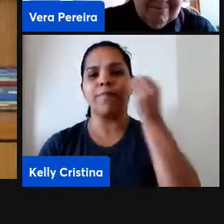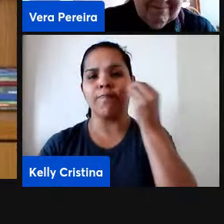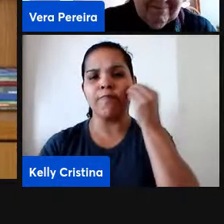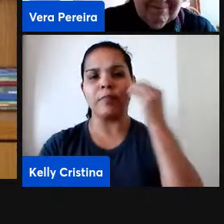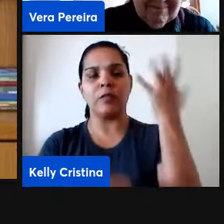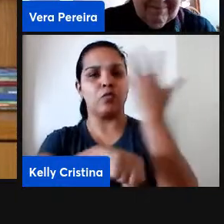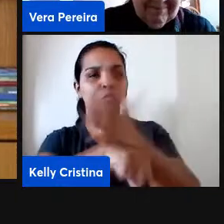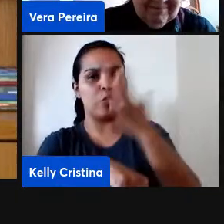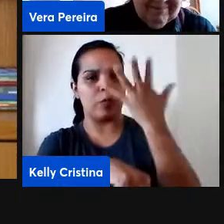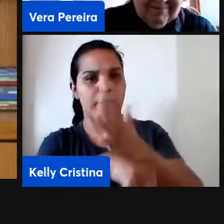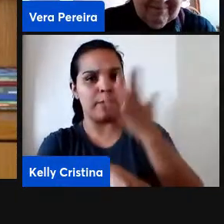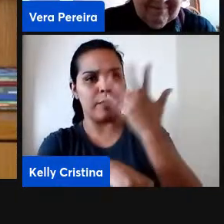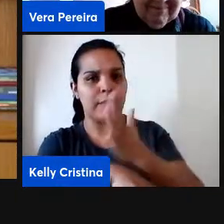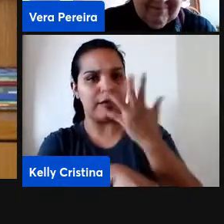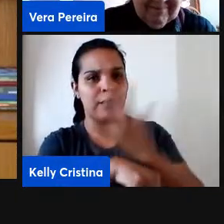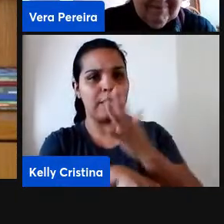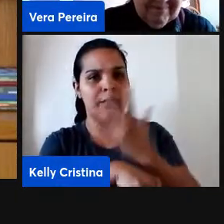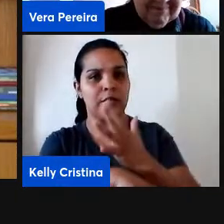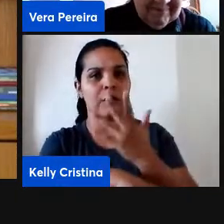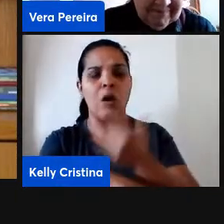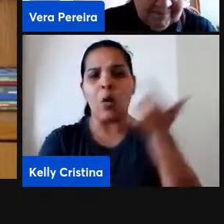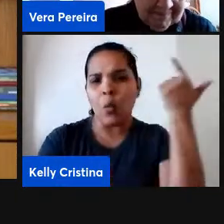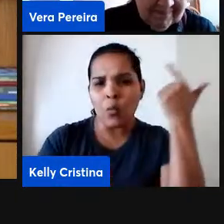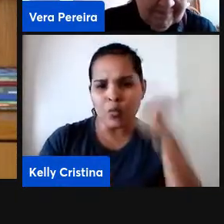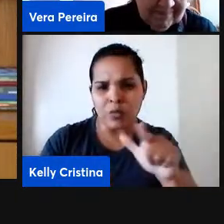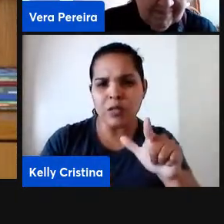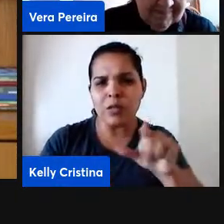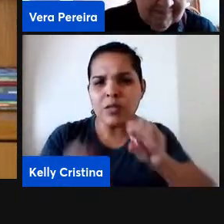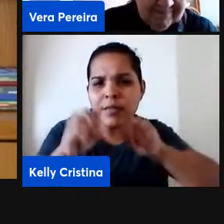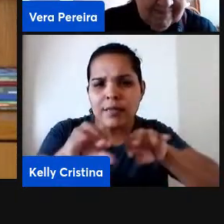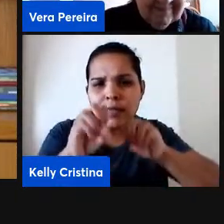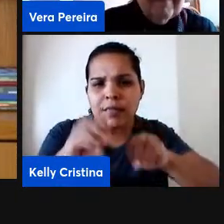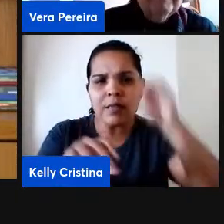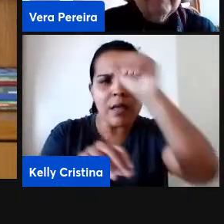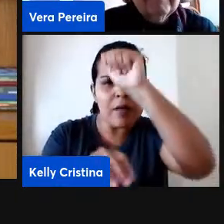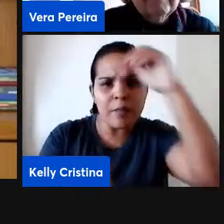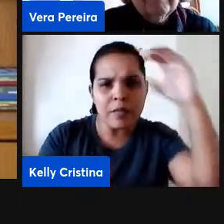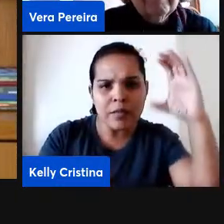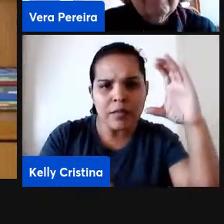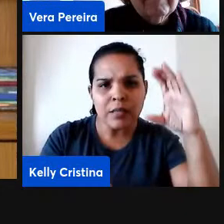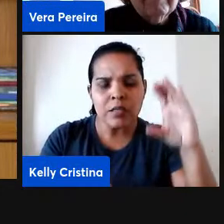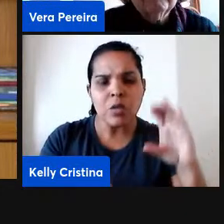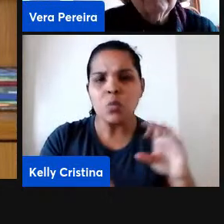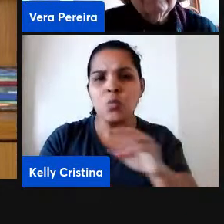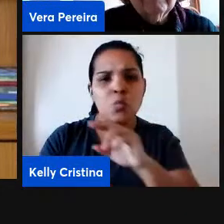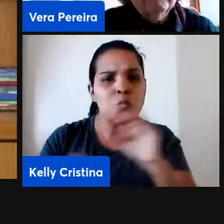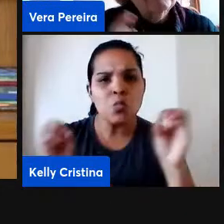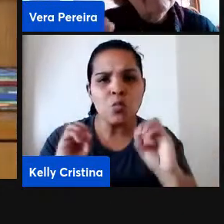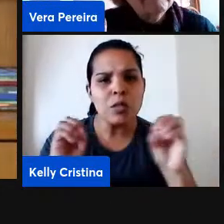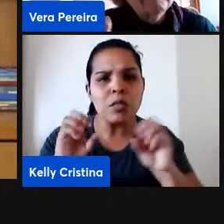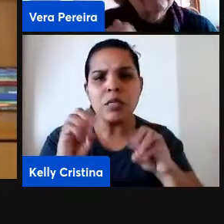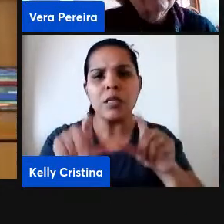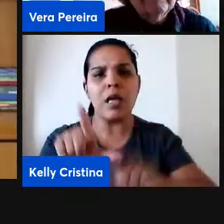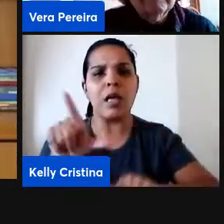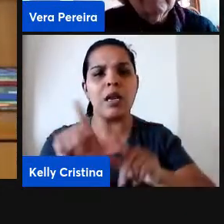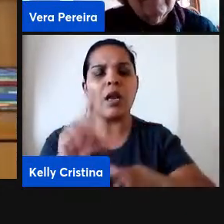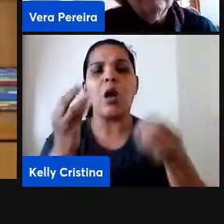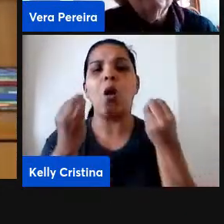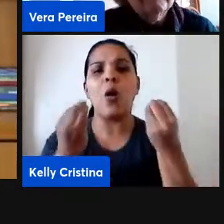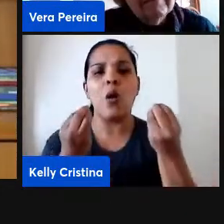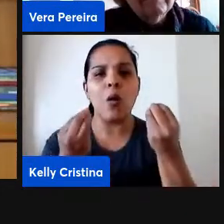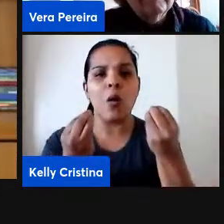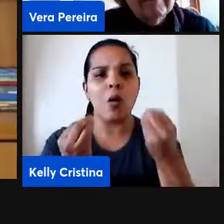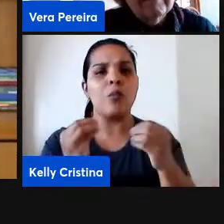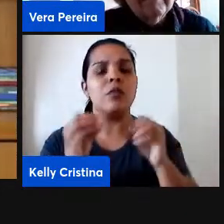está conseguindo alfabetizar sem ensinar letras? Como é que se alfabetiza